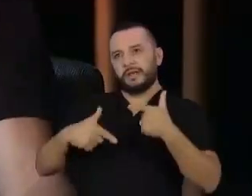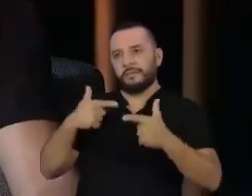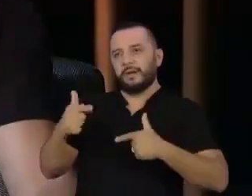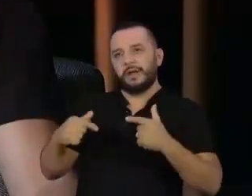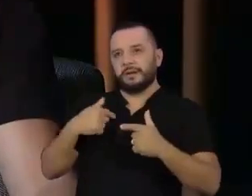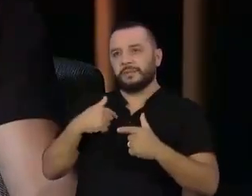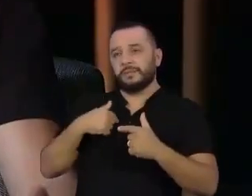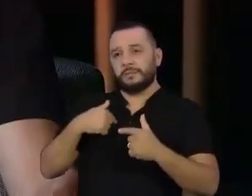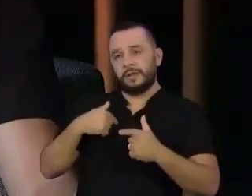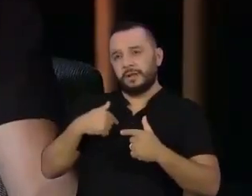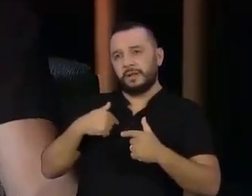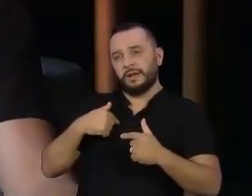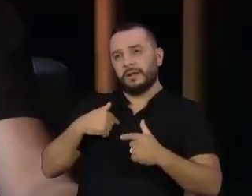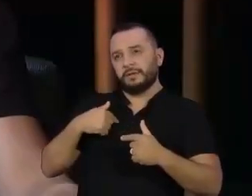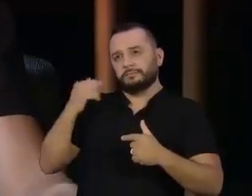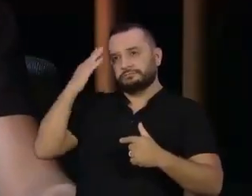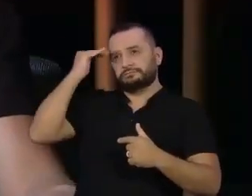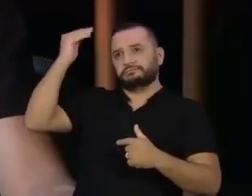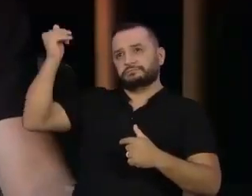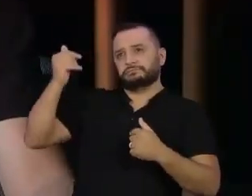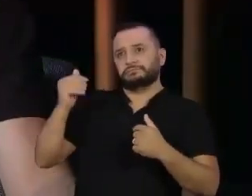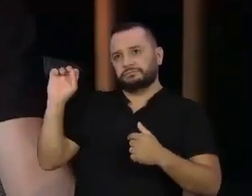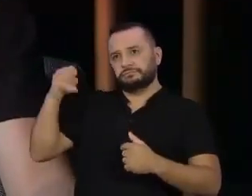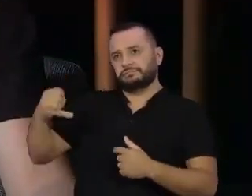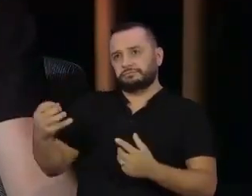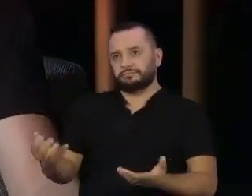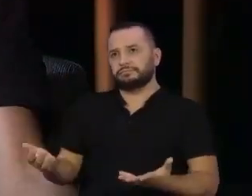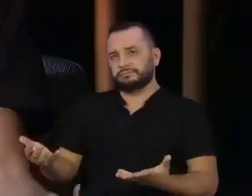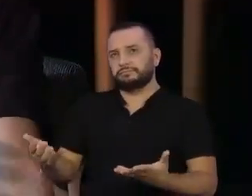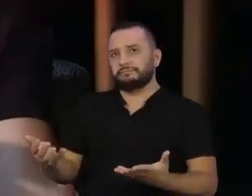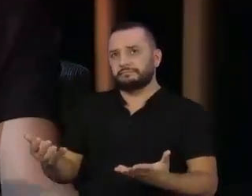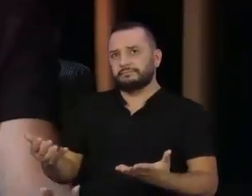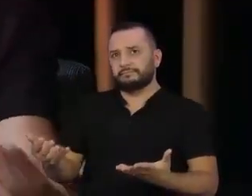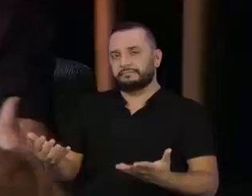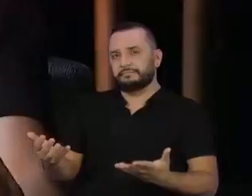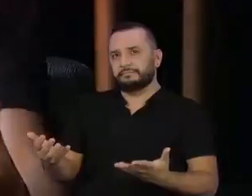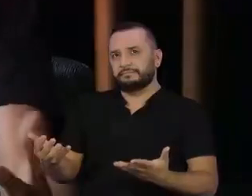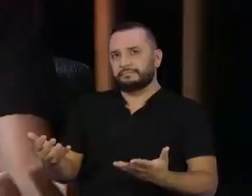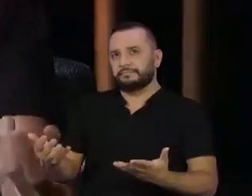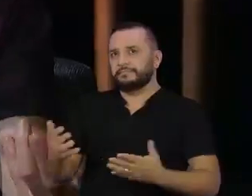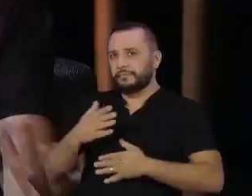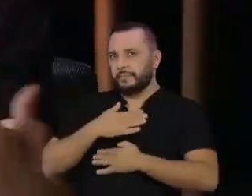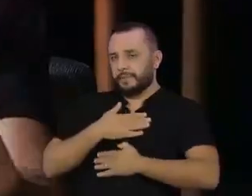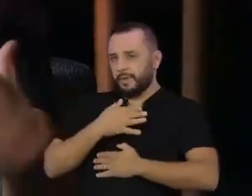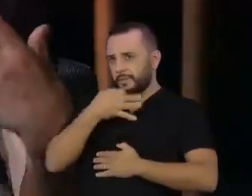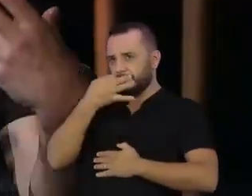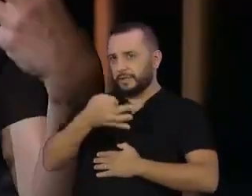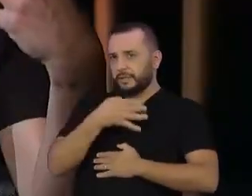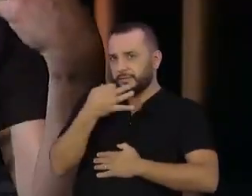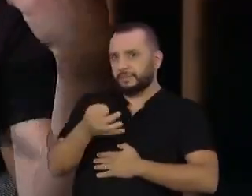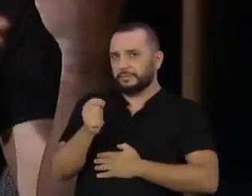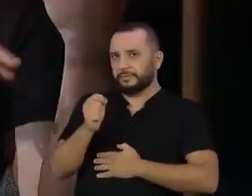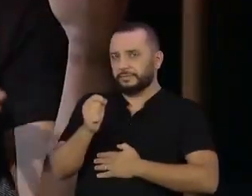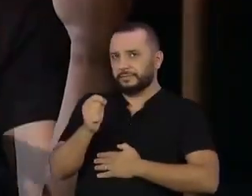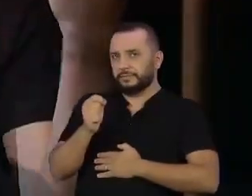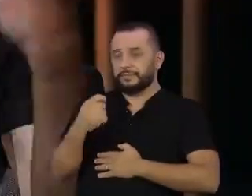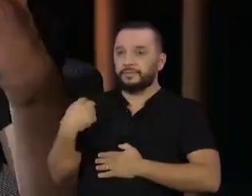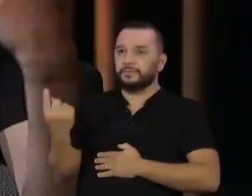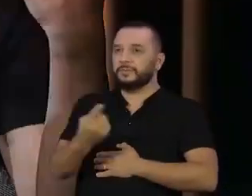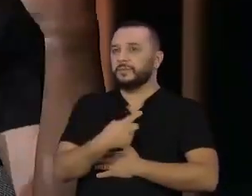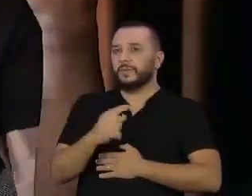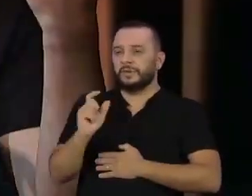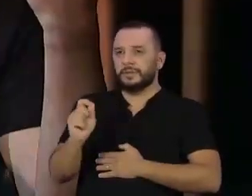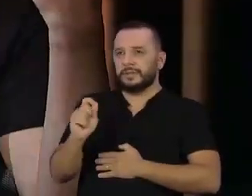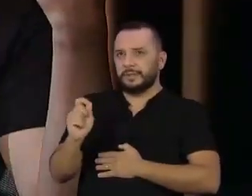que as coisas sejam mais conhecidas possível é o que há agora vamos por mim a gente mas são mais de mim a gente